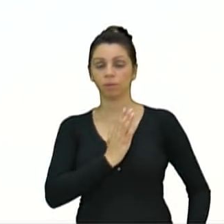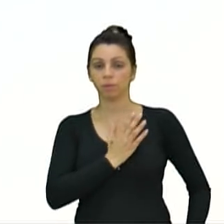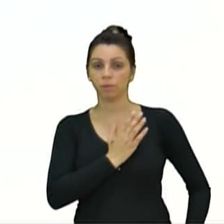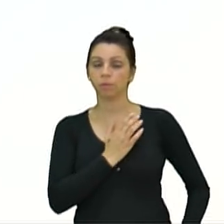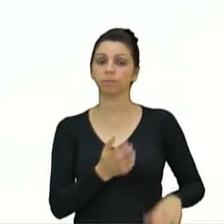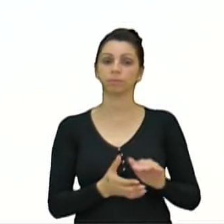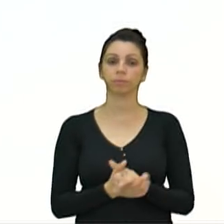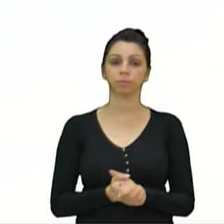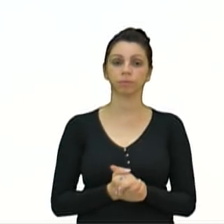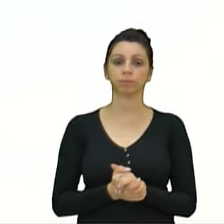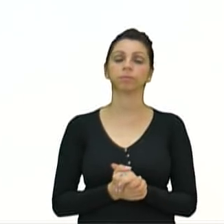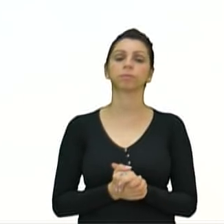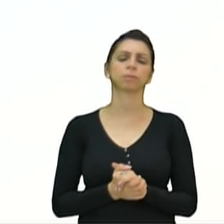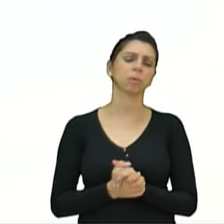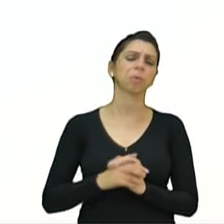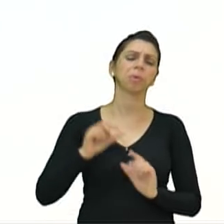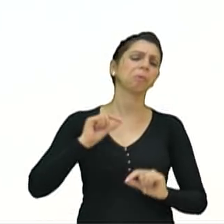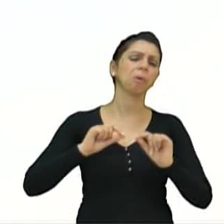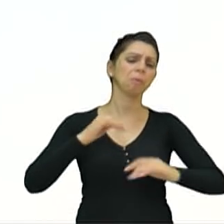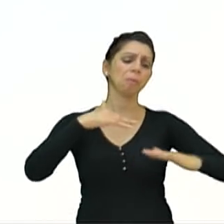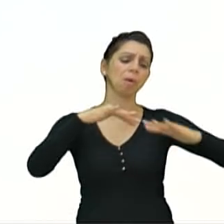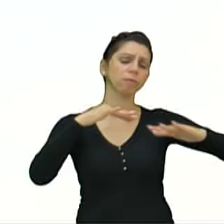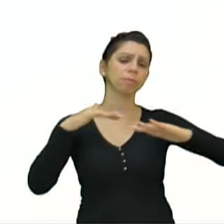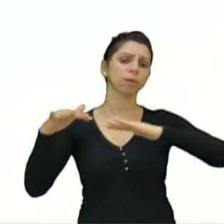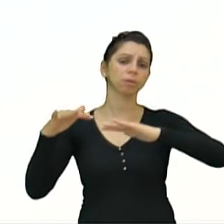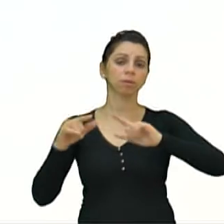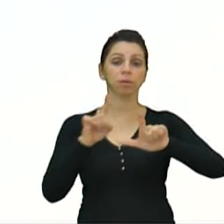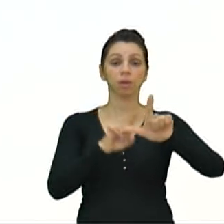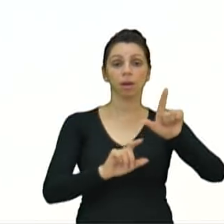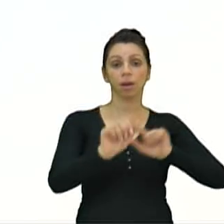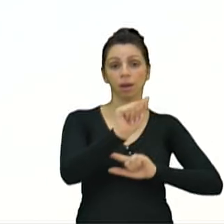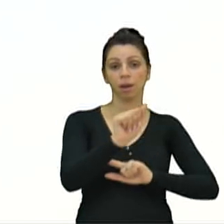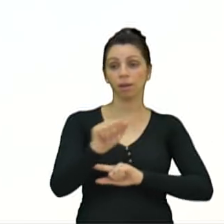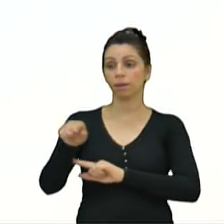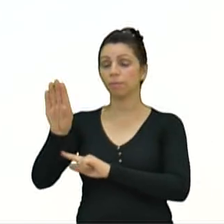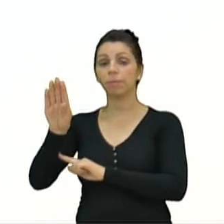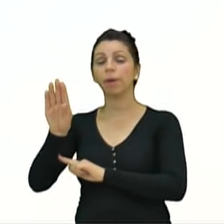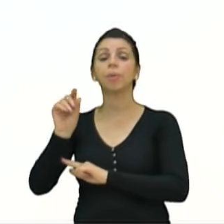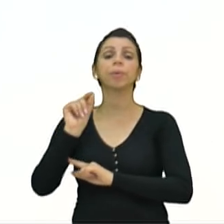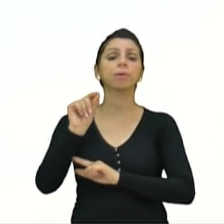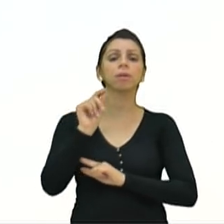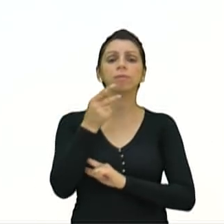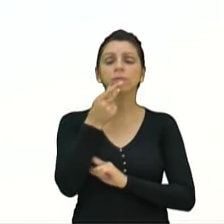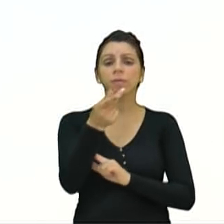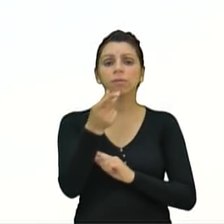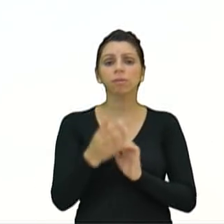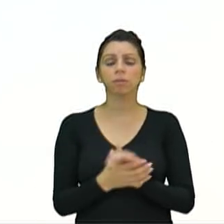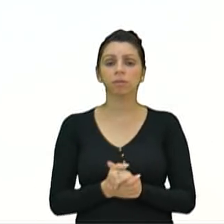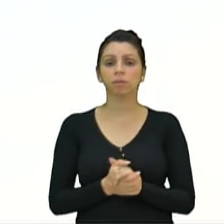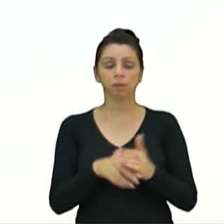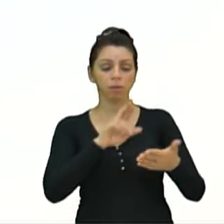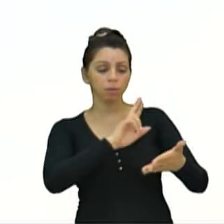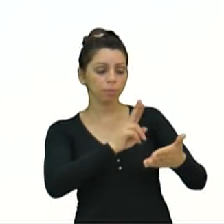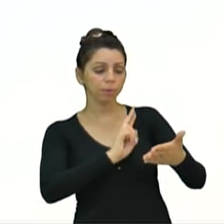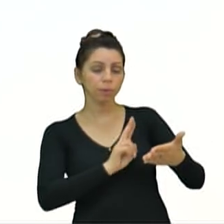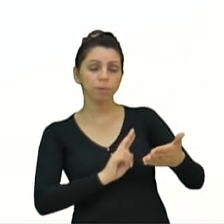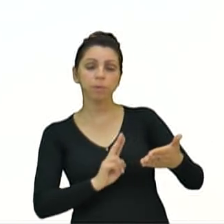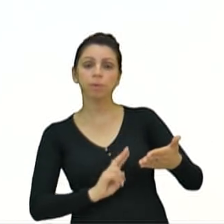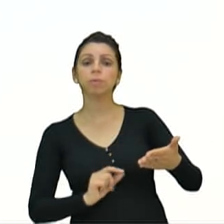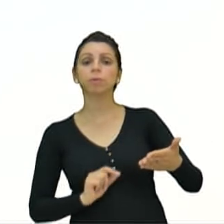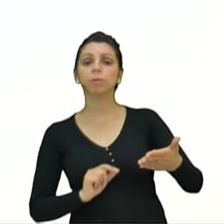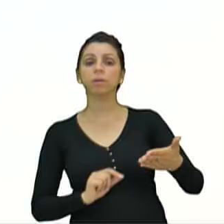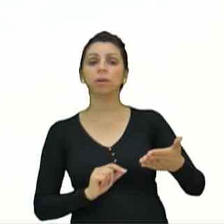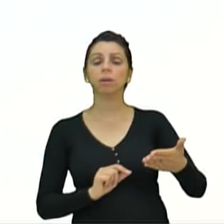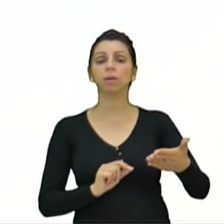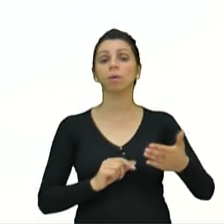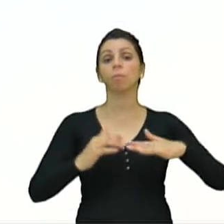Identifique os movimentos realizados. Então nós temos o movimento A e o B. O que você vai fazer? Dizer qual é o nome do movimento em